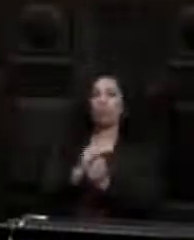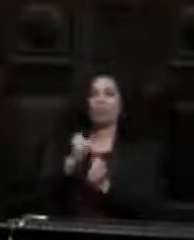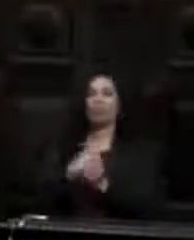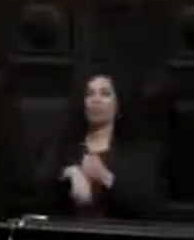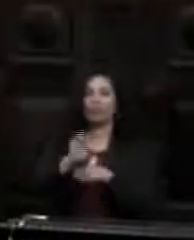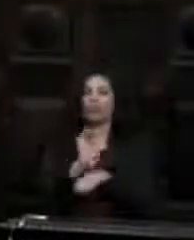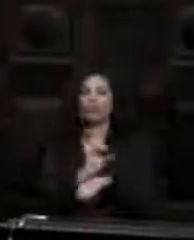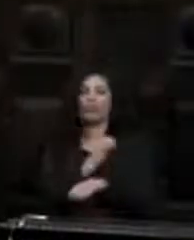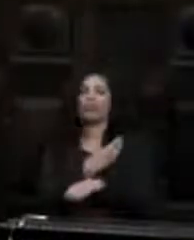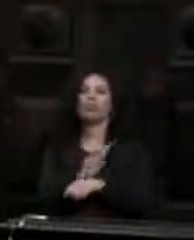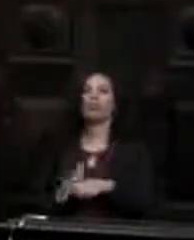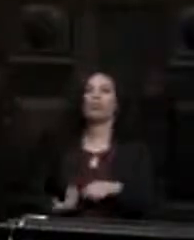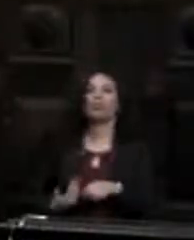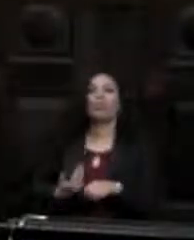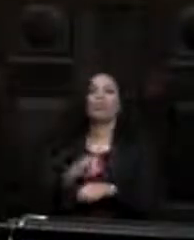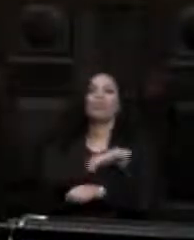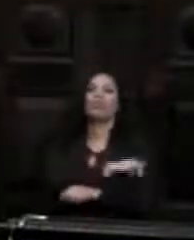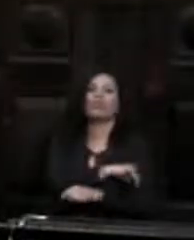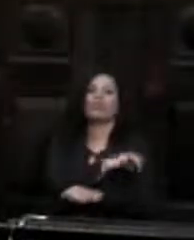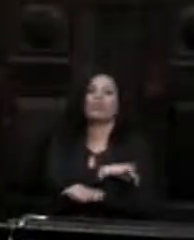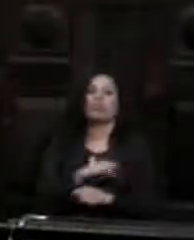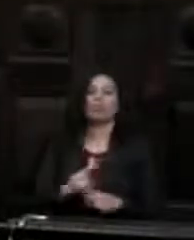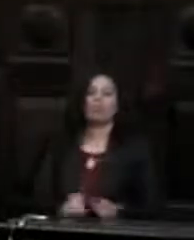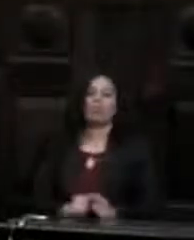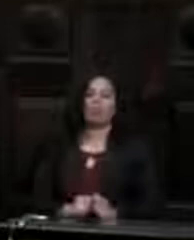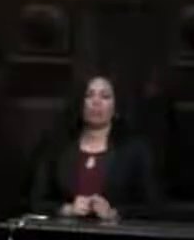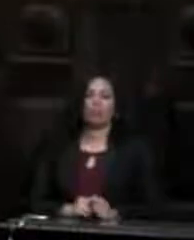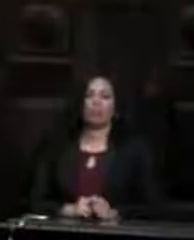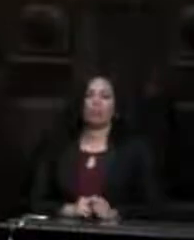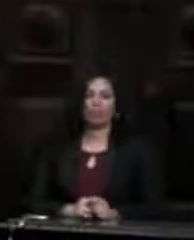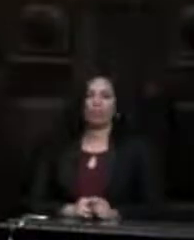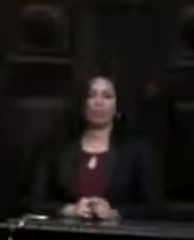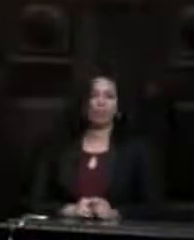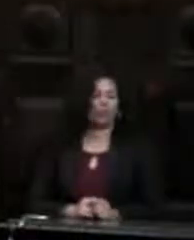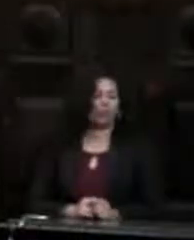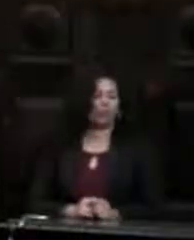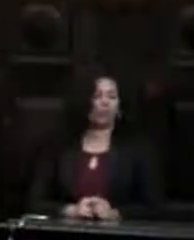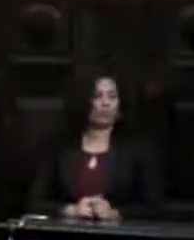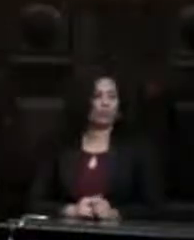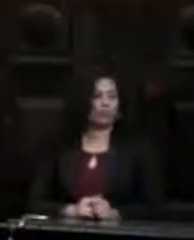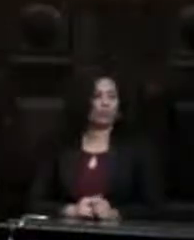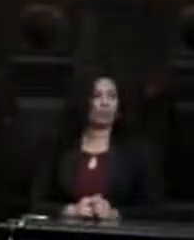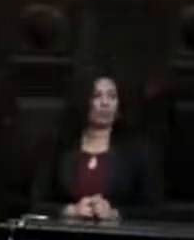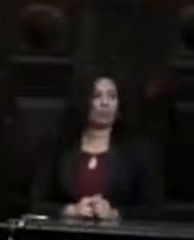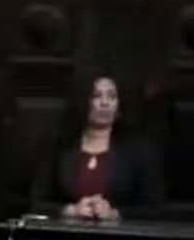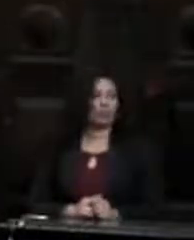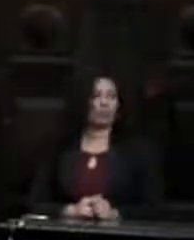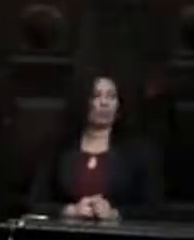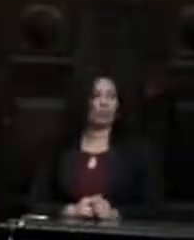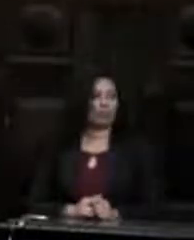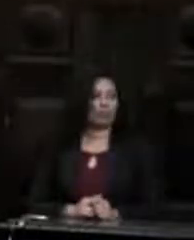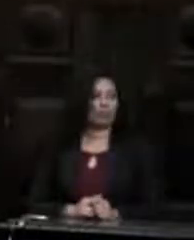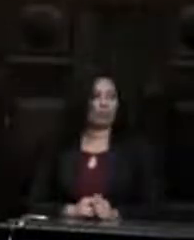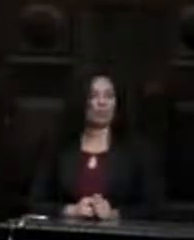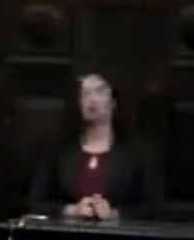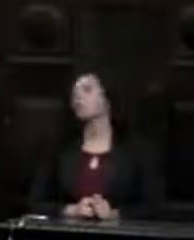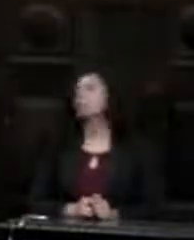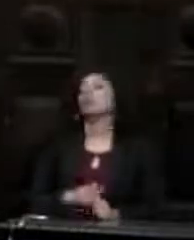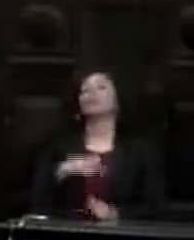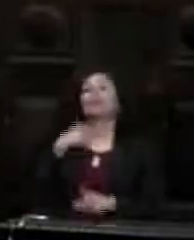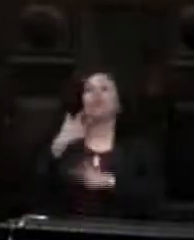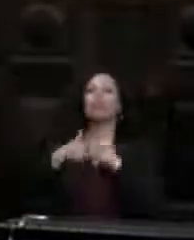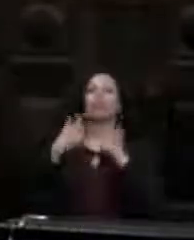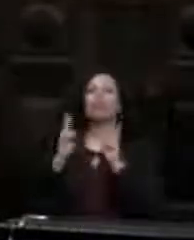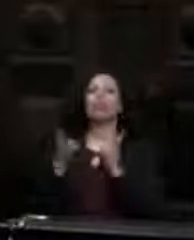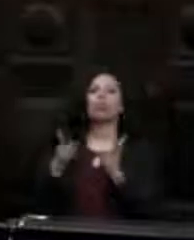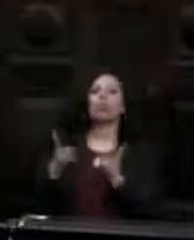é um negócio complicado. E é claro que em relação a todas as políticas,